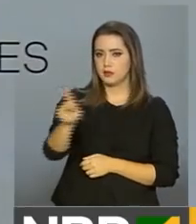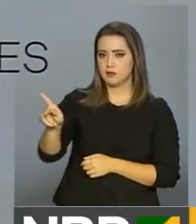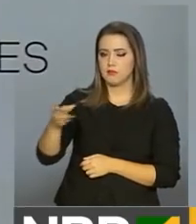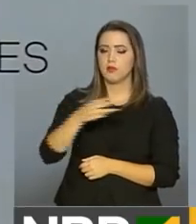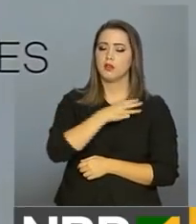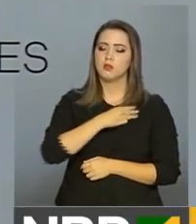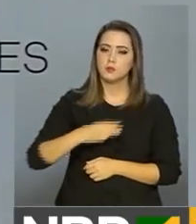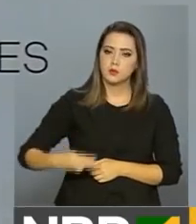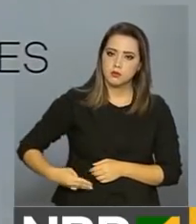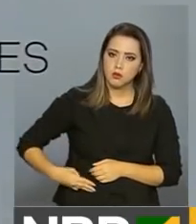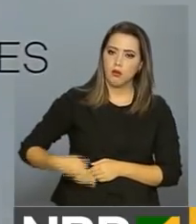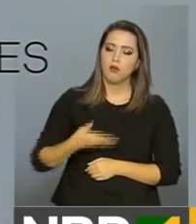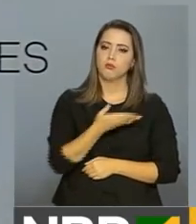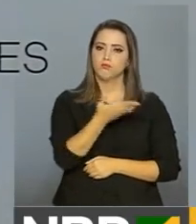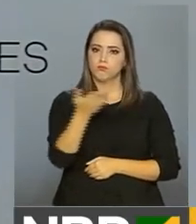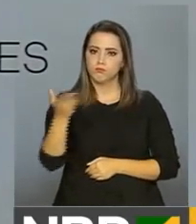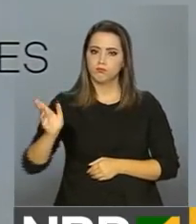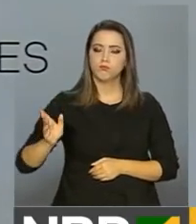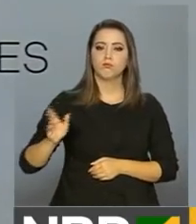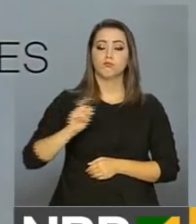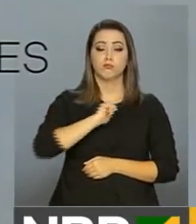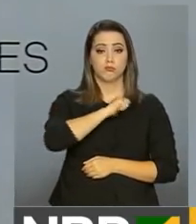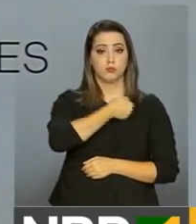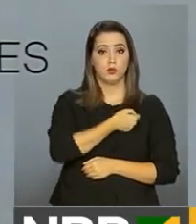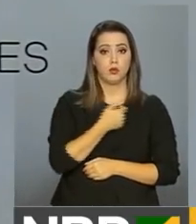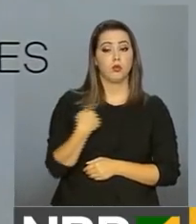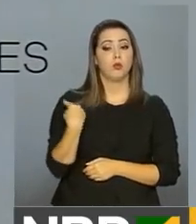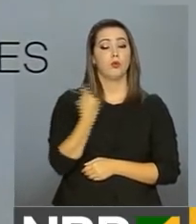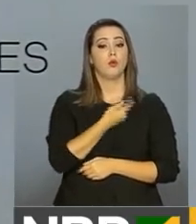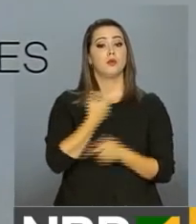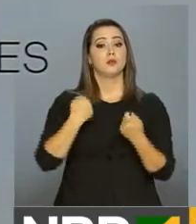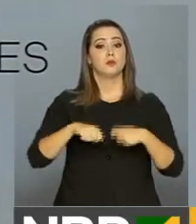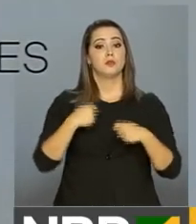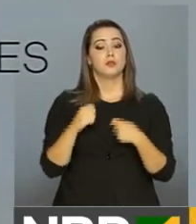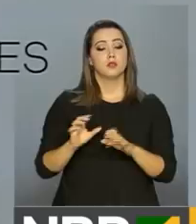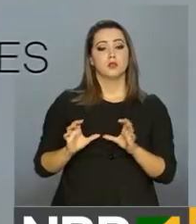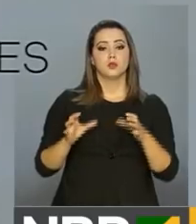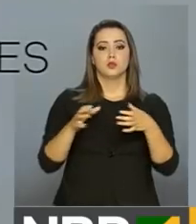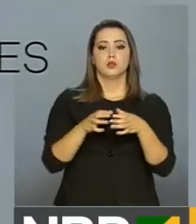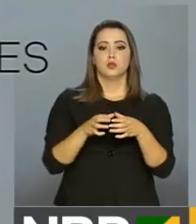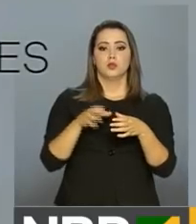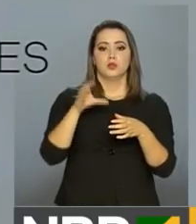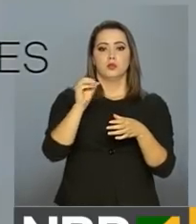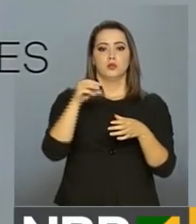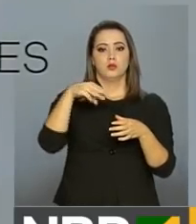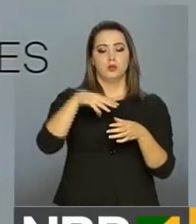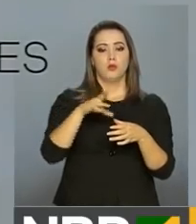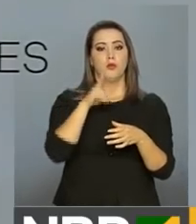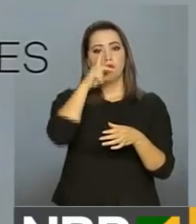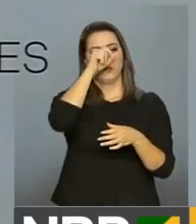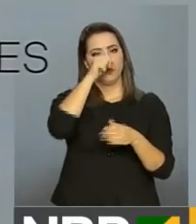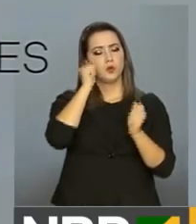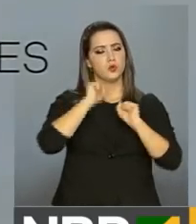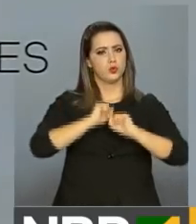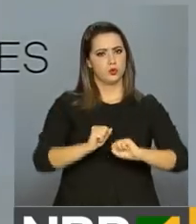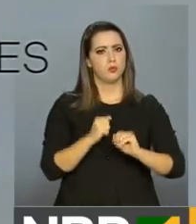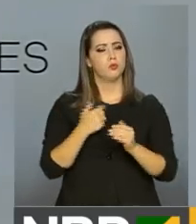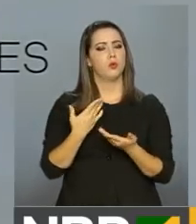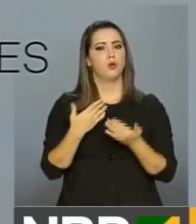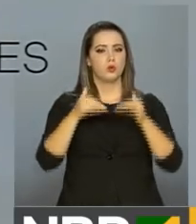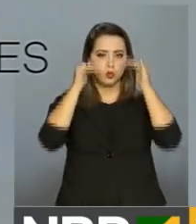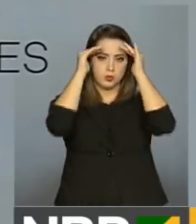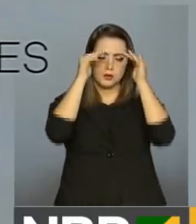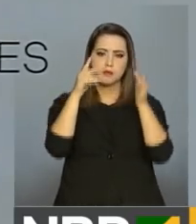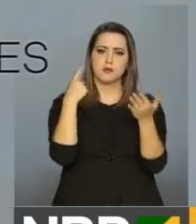delegados, nós precisamos de uma Organização Mundial do Comércio forte e capaz de cumprir o